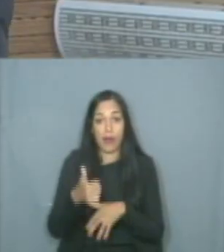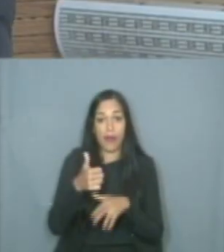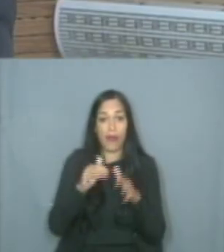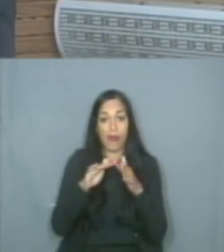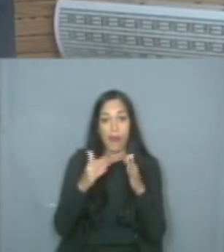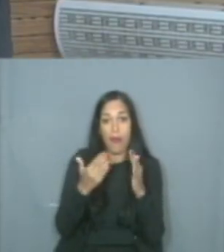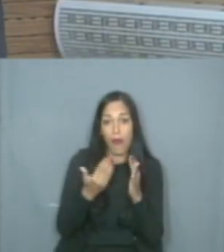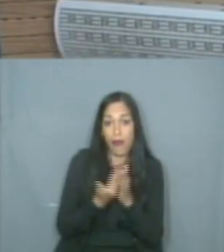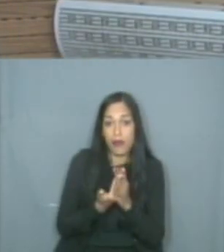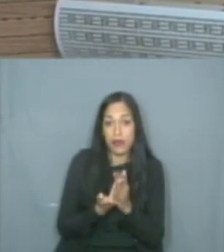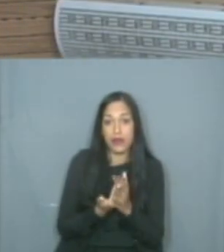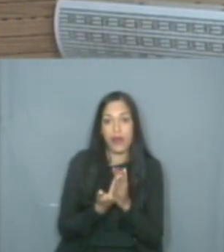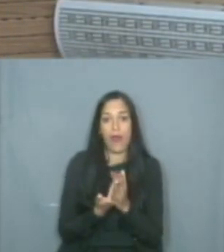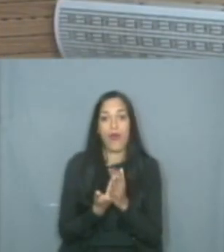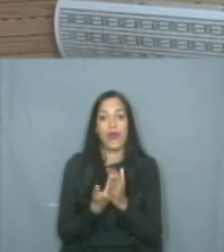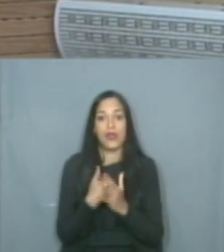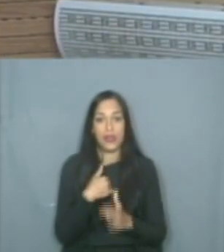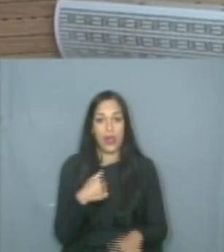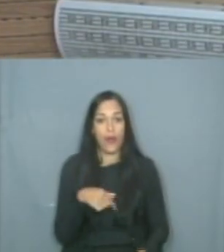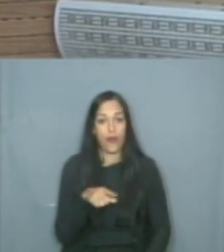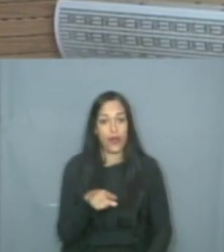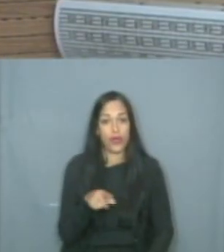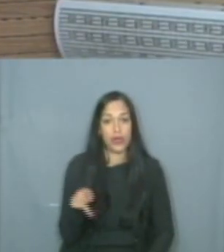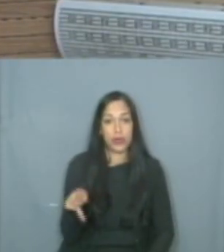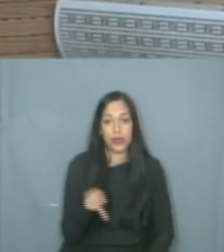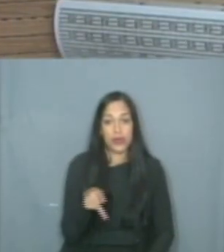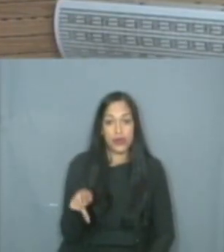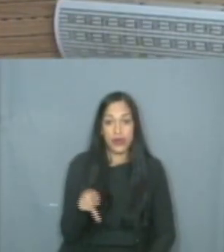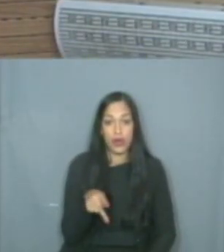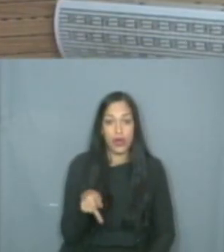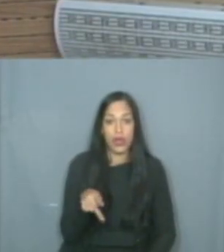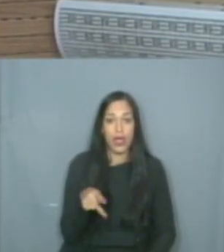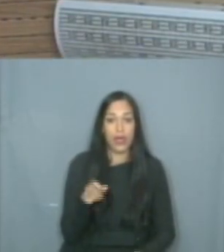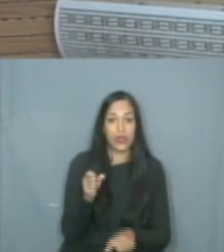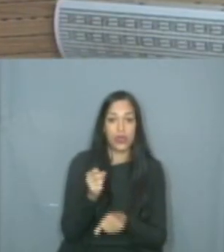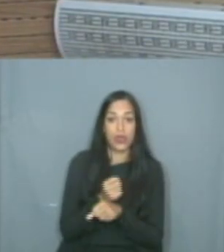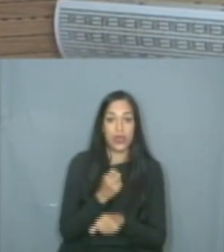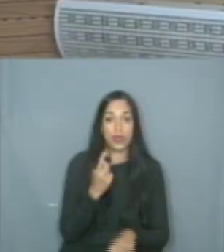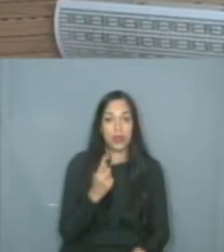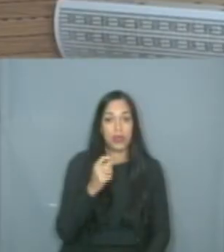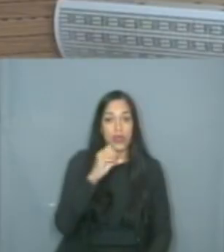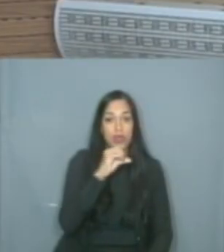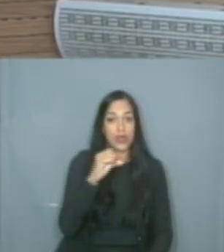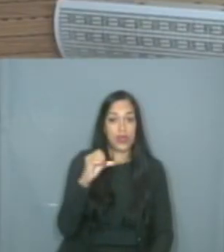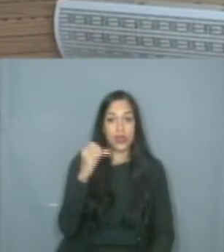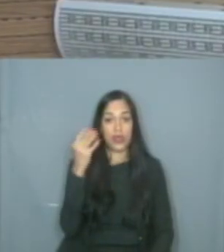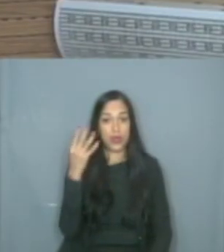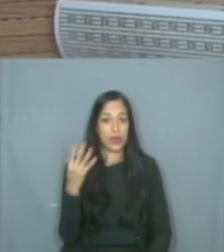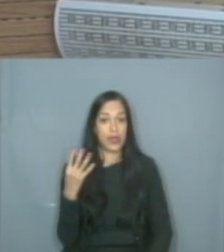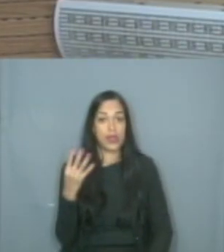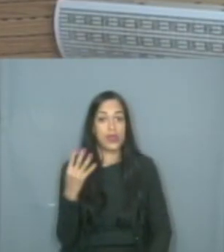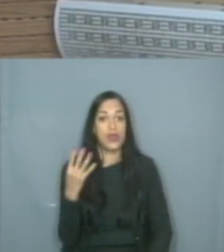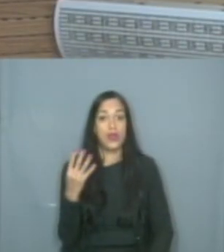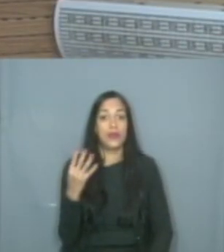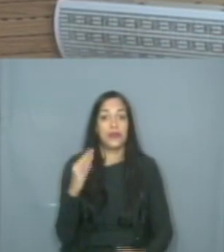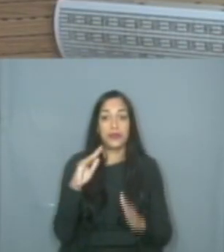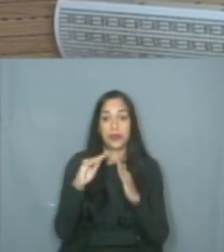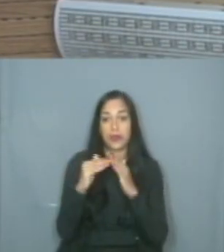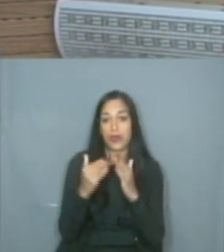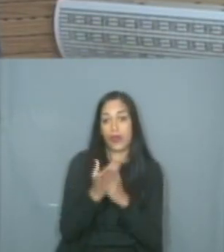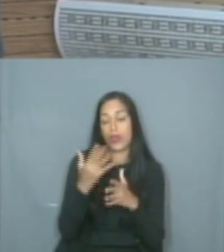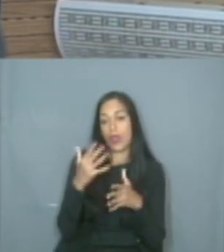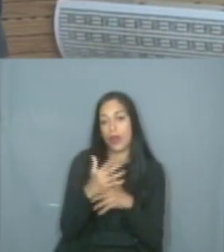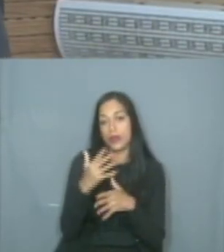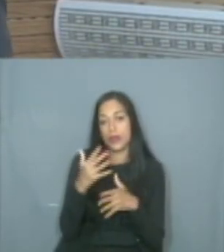quero destacar, na qual eu fui lotada como professora no ano de 1994. A Escola Municipal dos